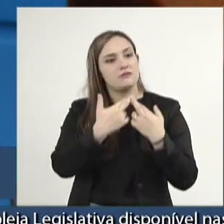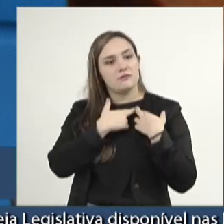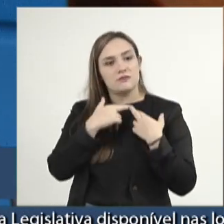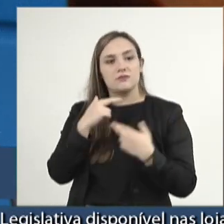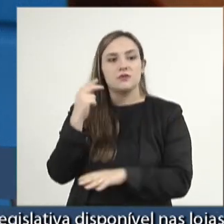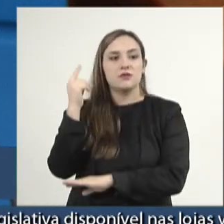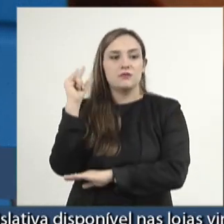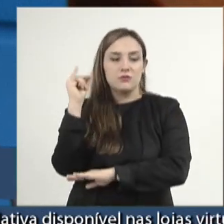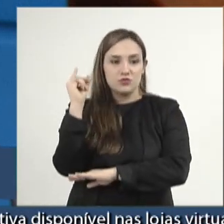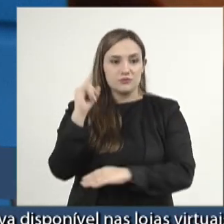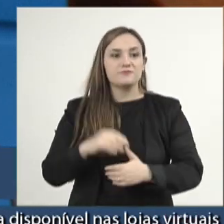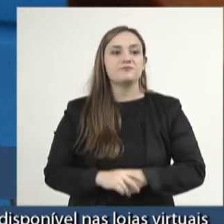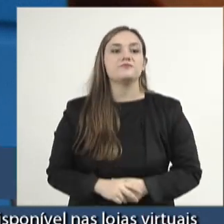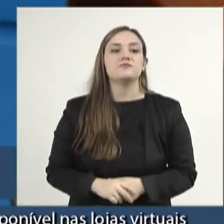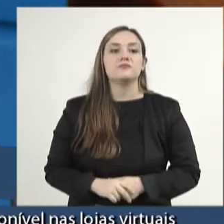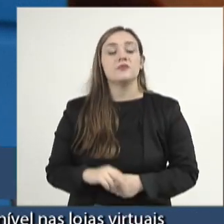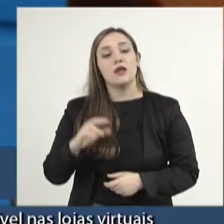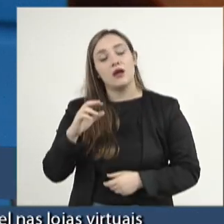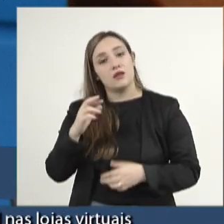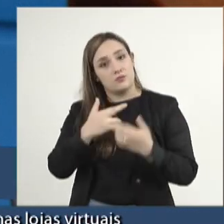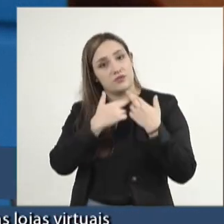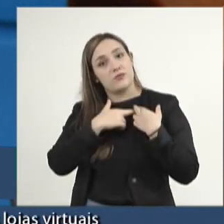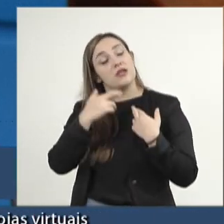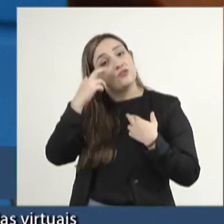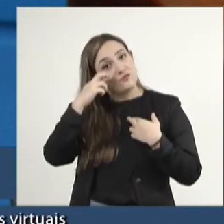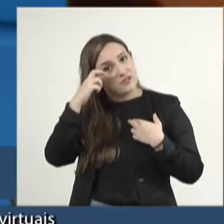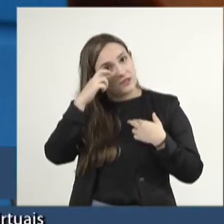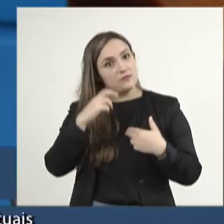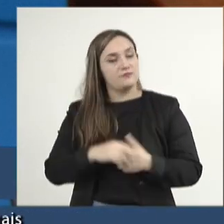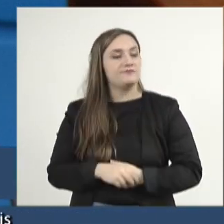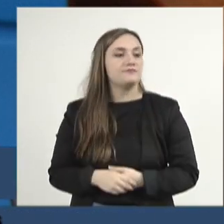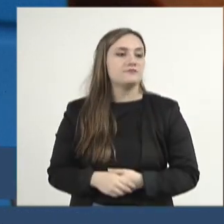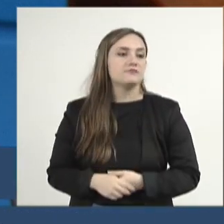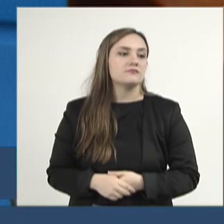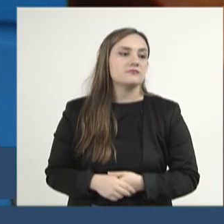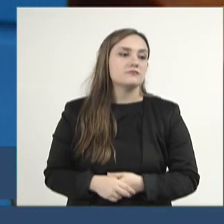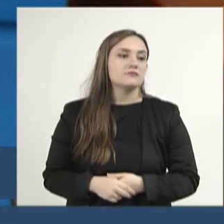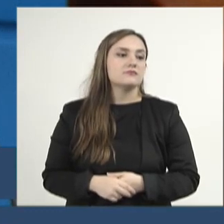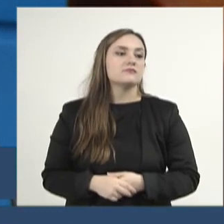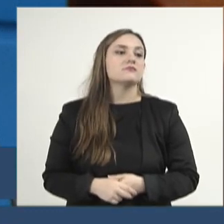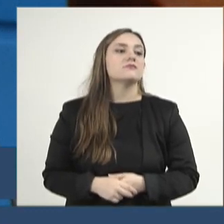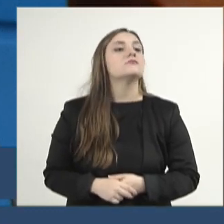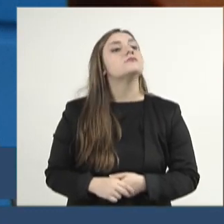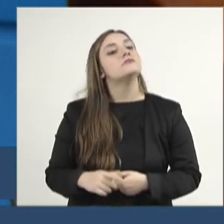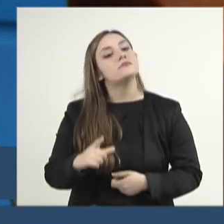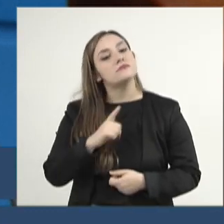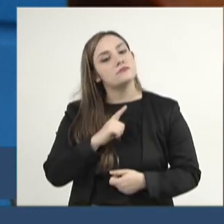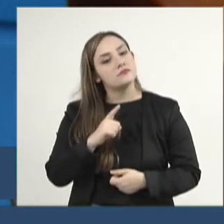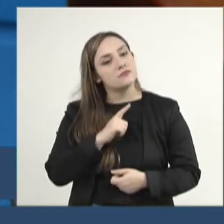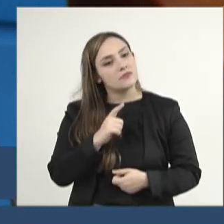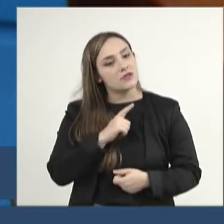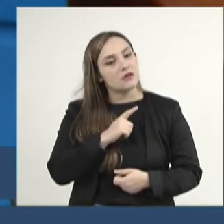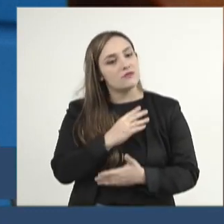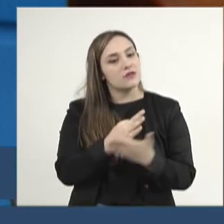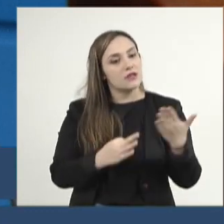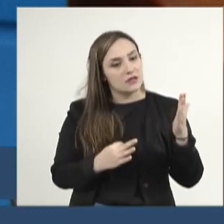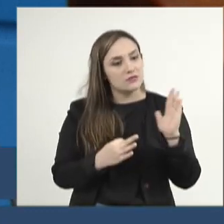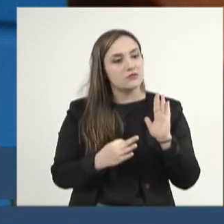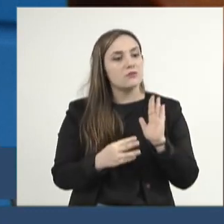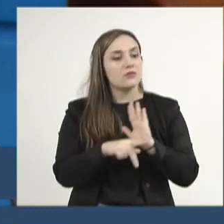responsabilidade fiscal. Com relação à emenda aditiva que o orador anterior